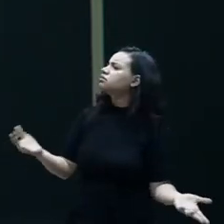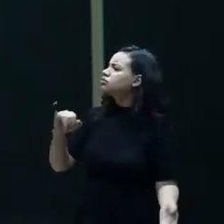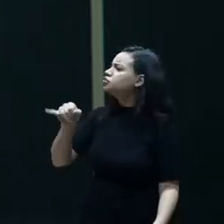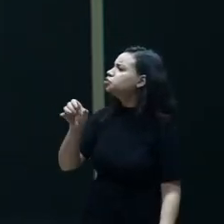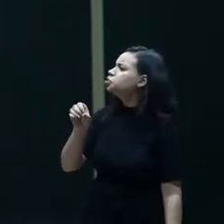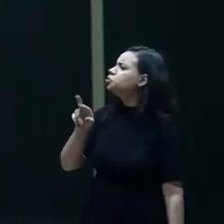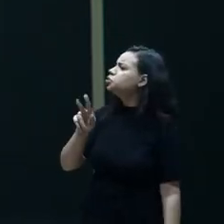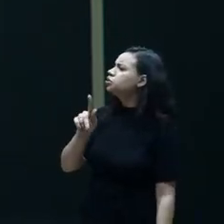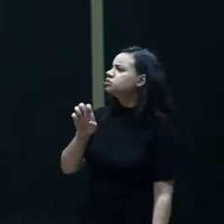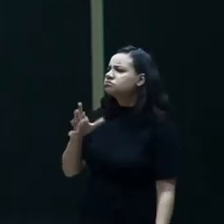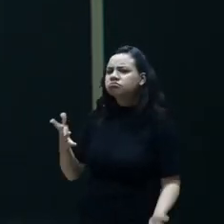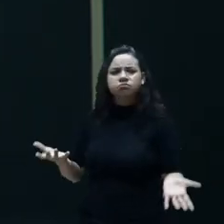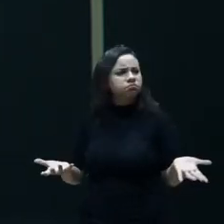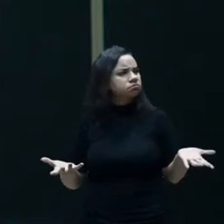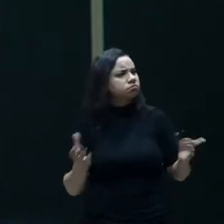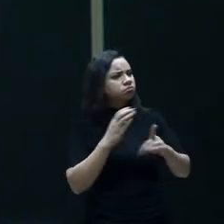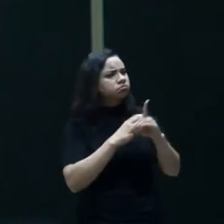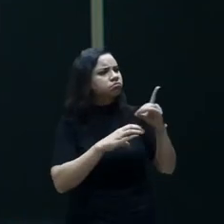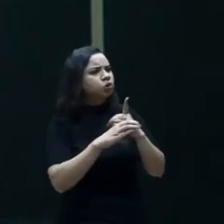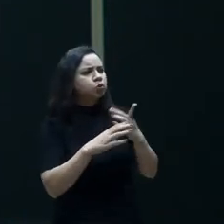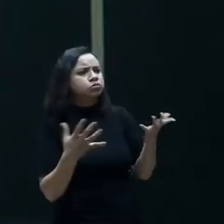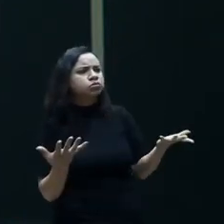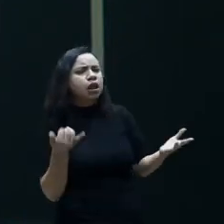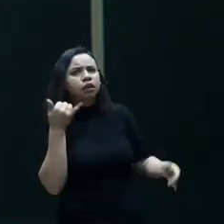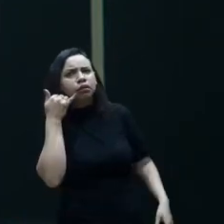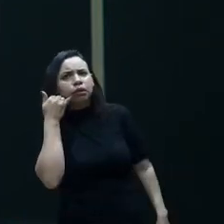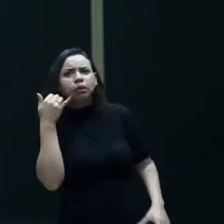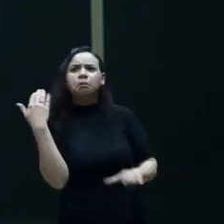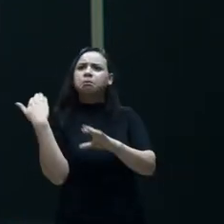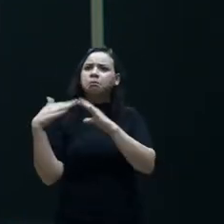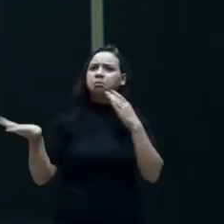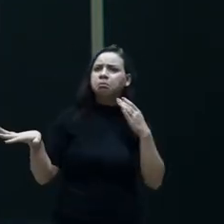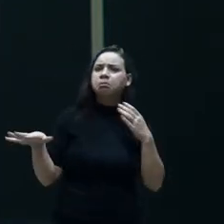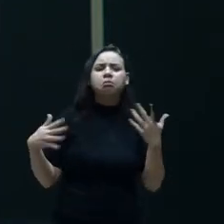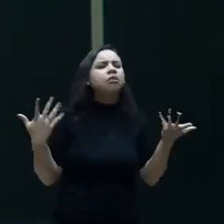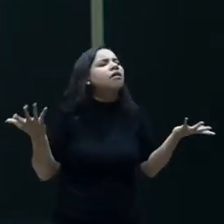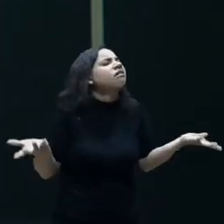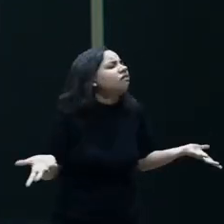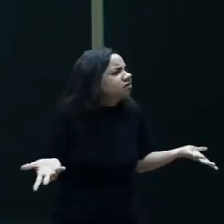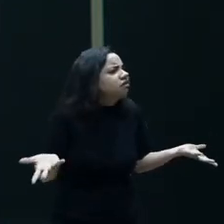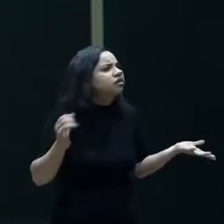Jorge não vem no culto. Você liga, você procura, você manda uma mensagem: cadê o Jorge?